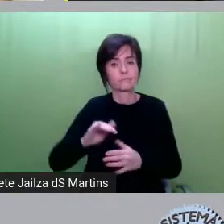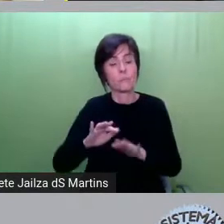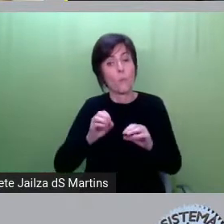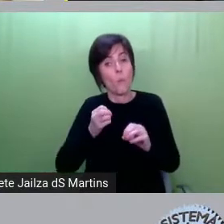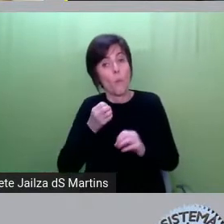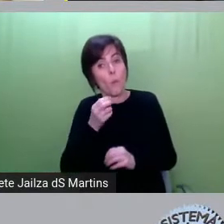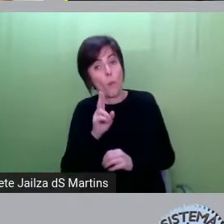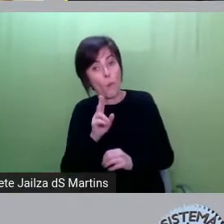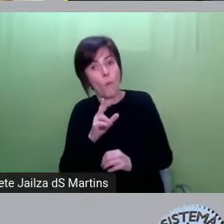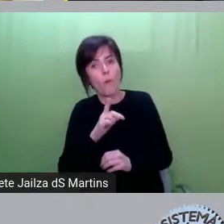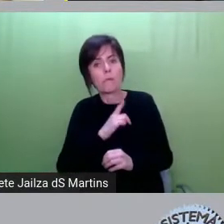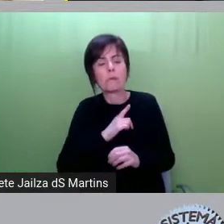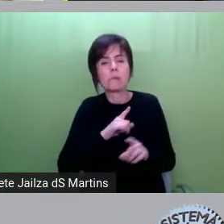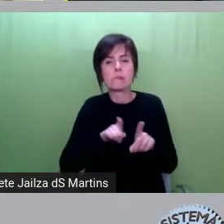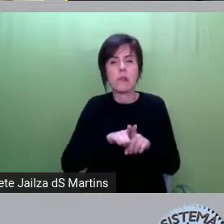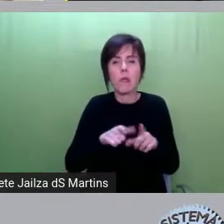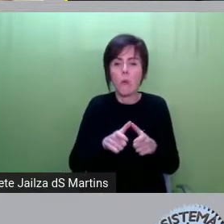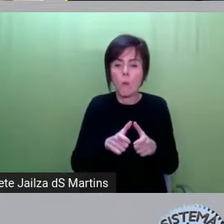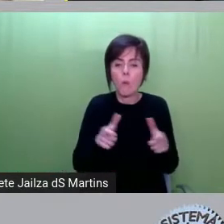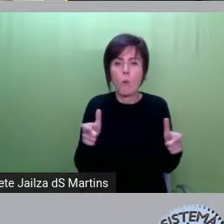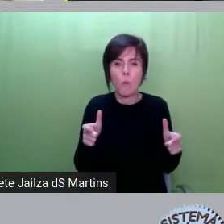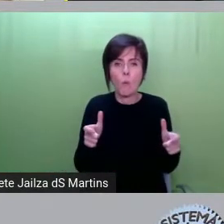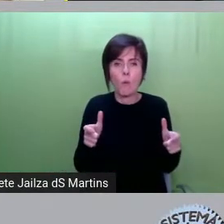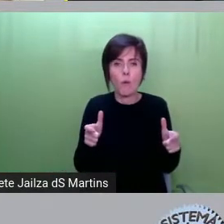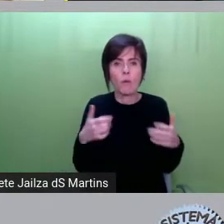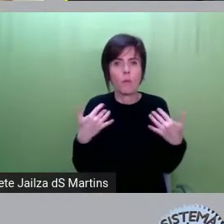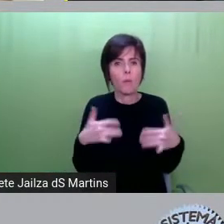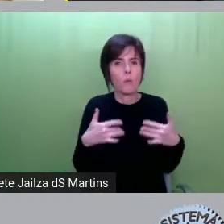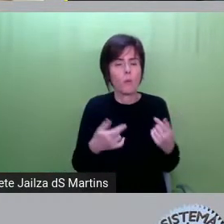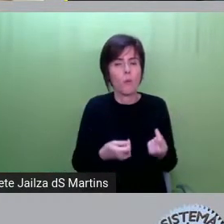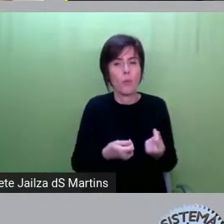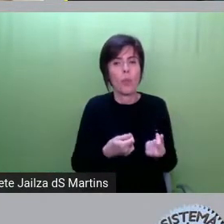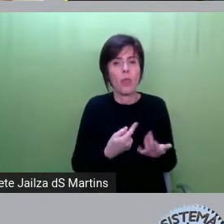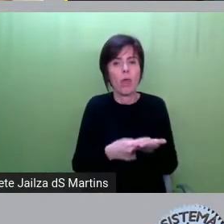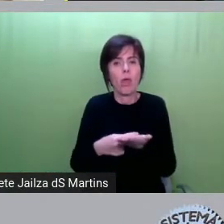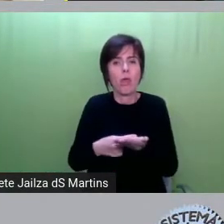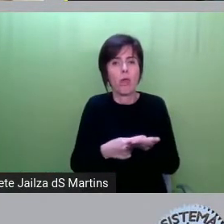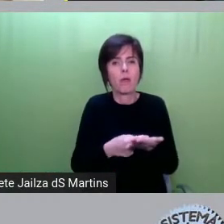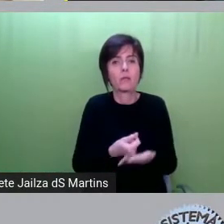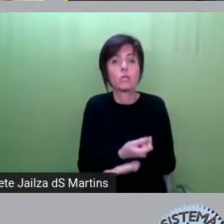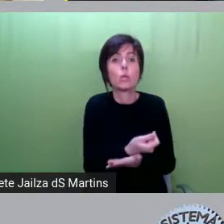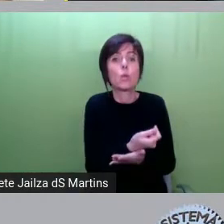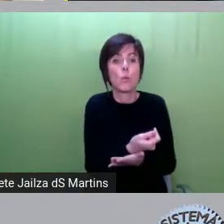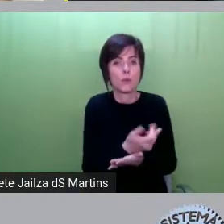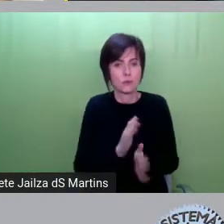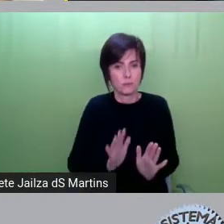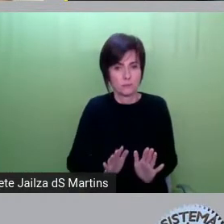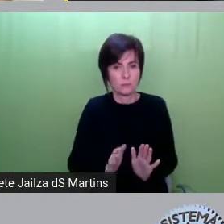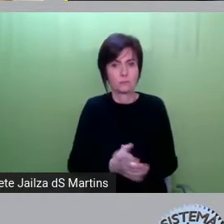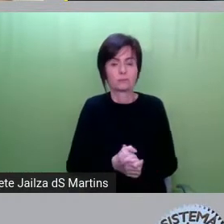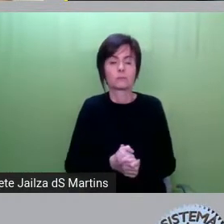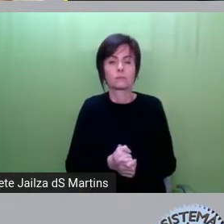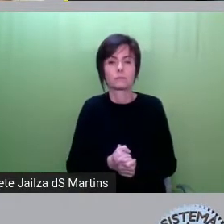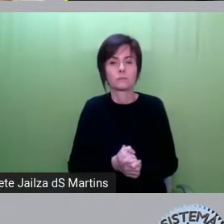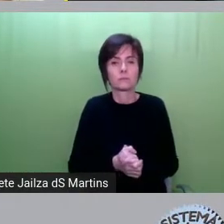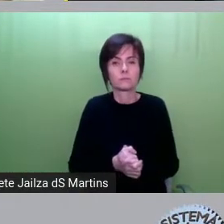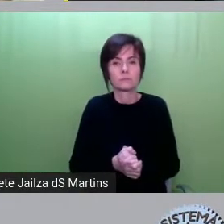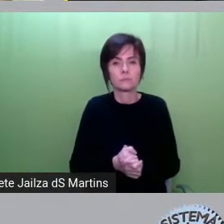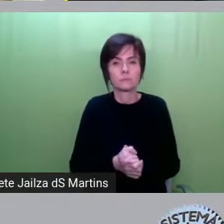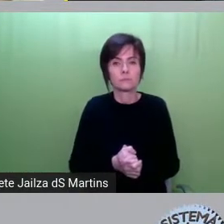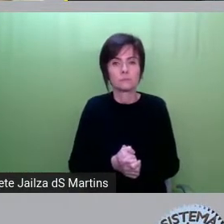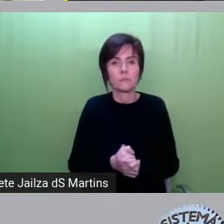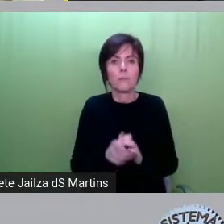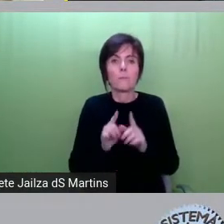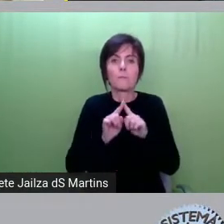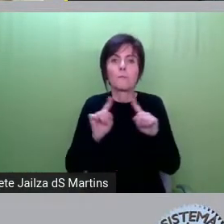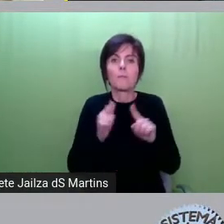Então, nós temos um volume de negócios muito grande. Isso não é. Nesses negócios não